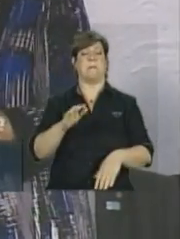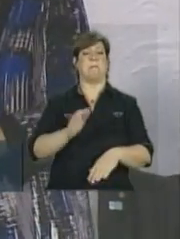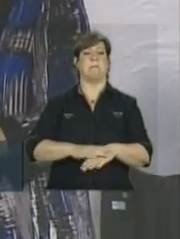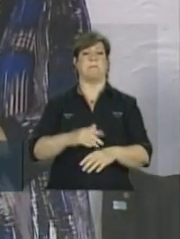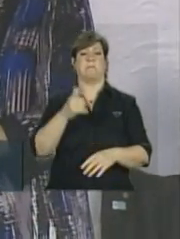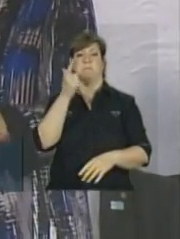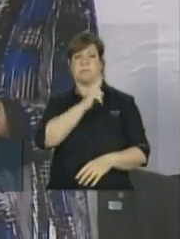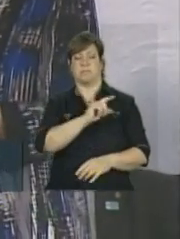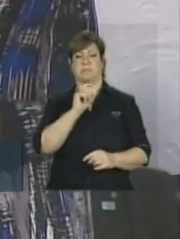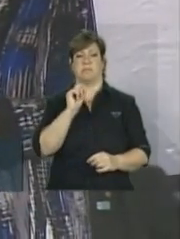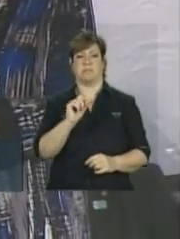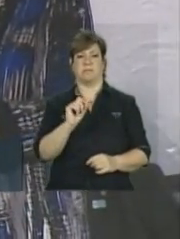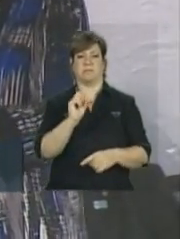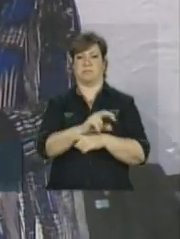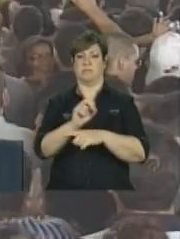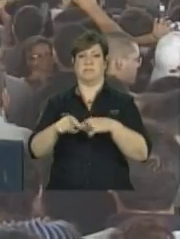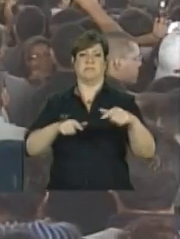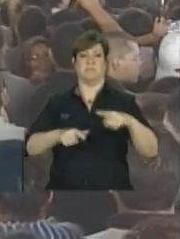no Brasil.